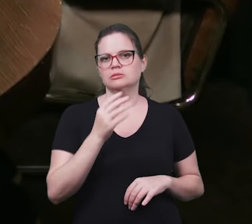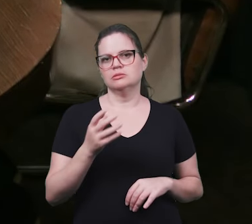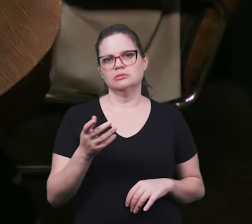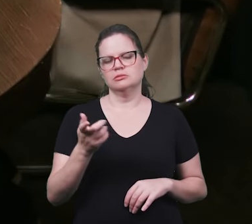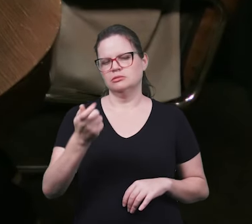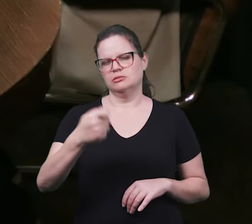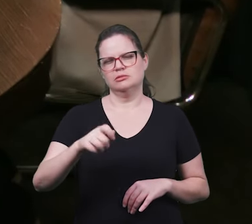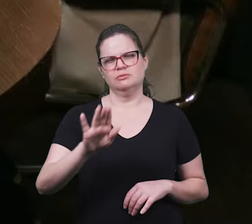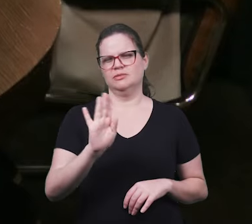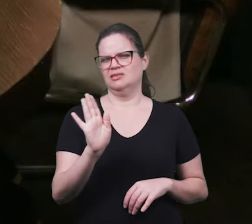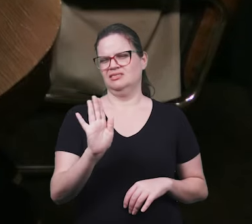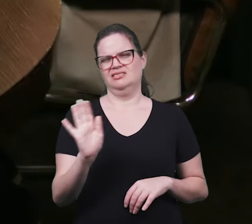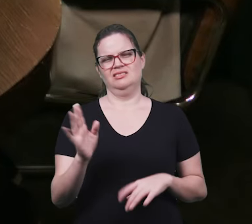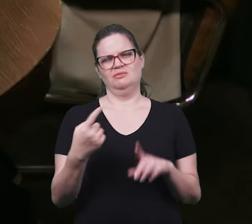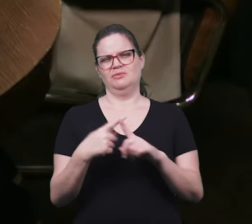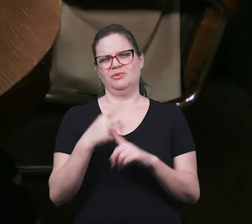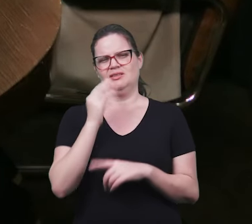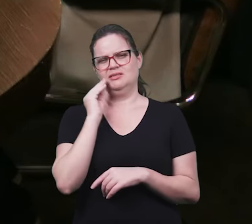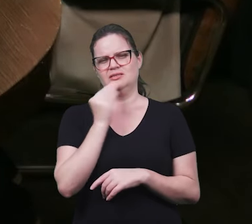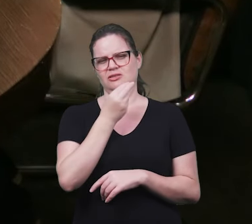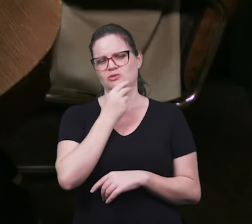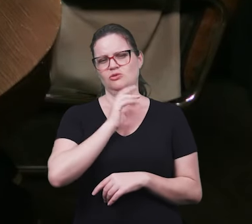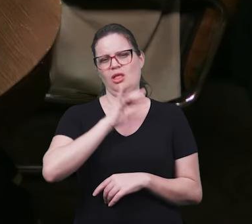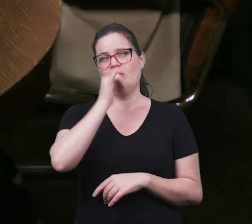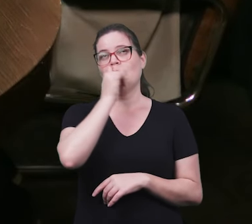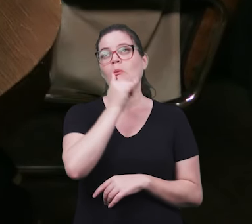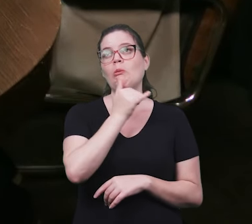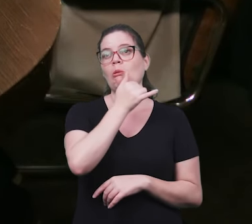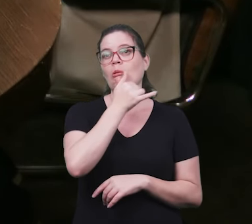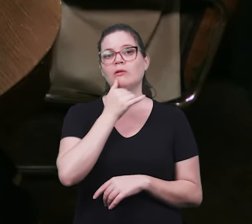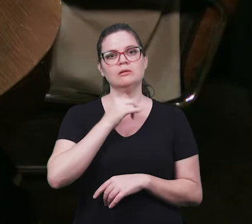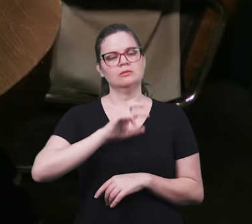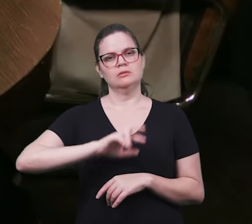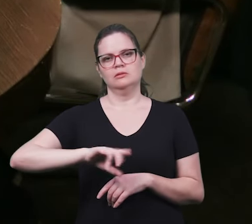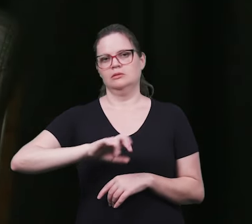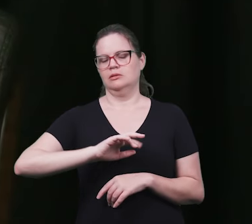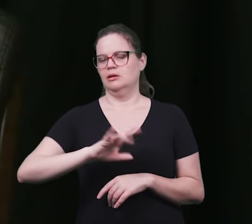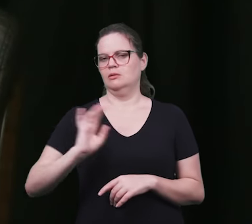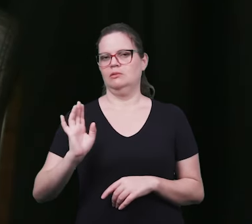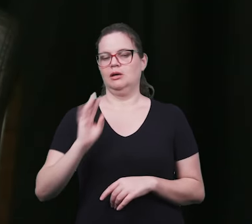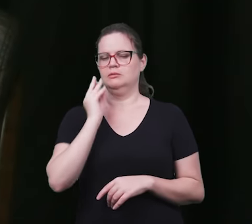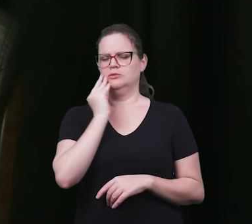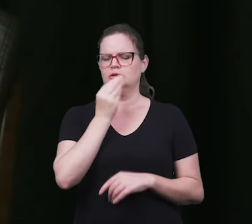ele não é sacrifício como o senhor. Não é sacrifício, é o contrário.